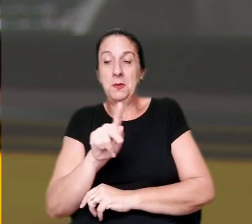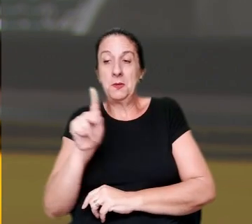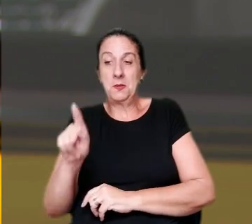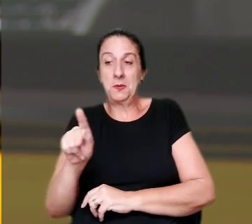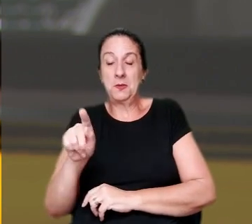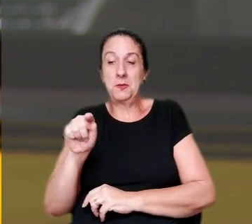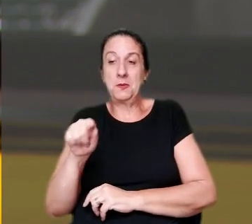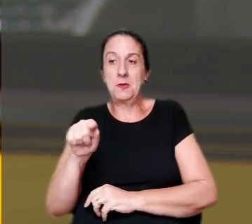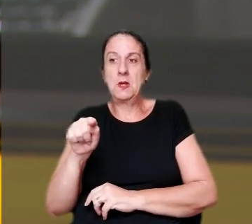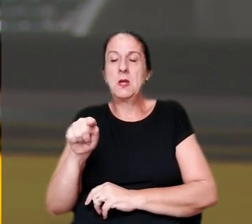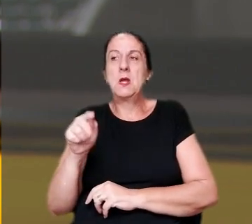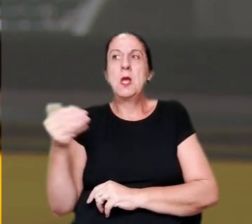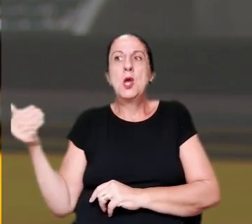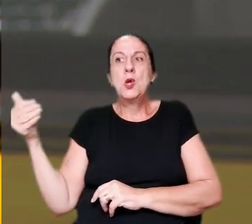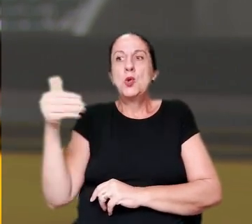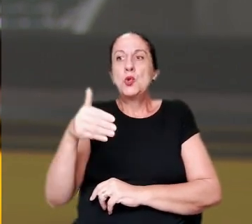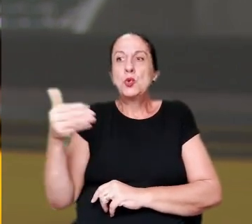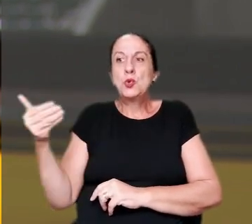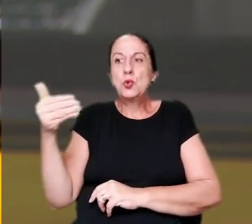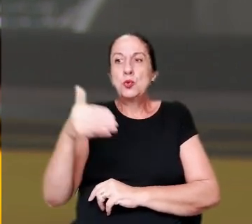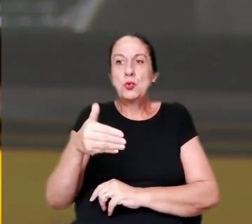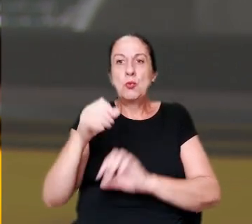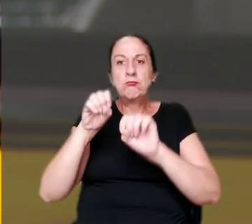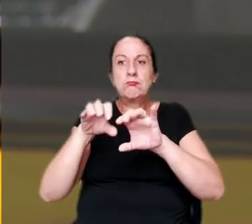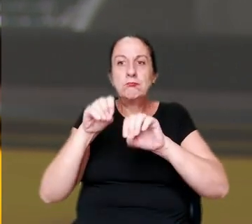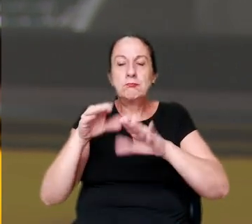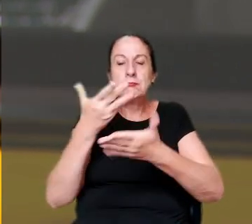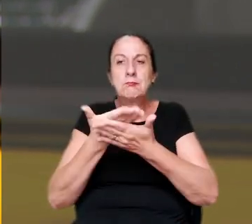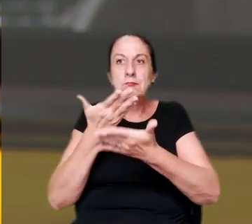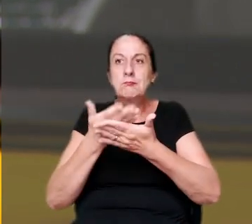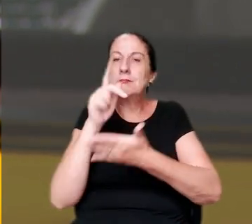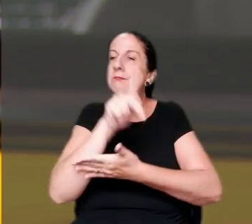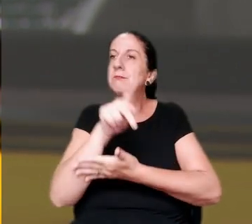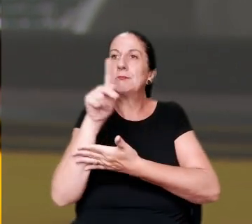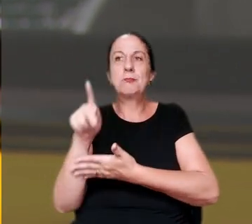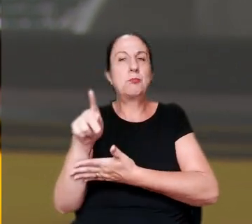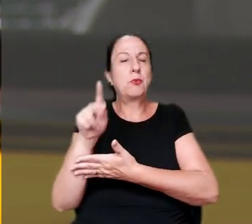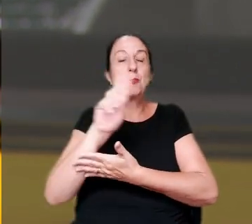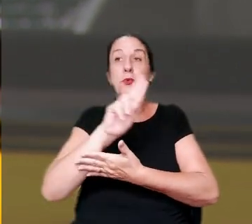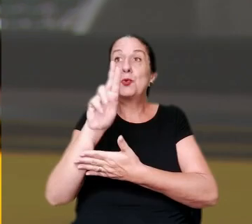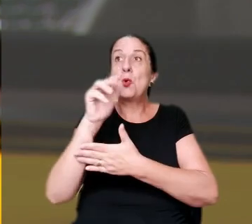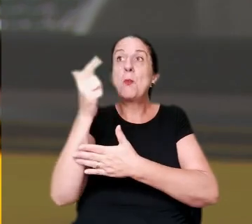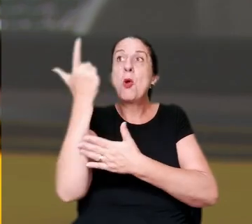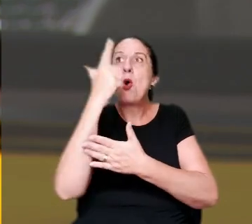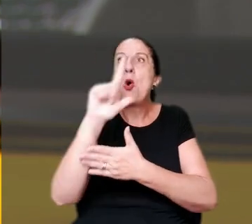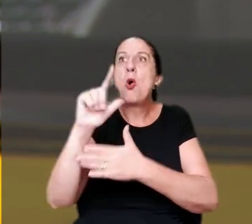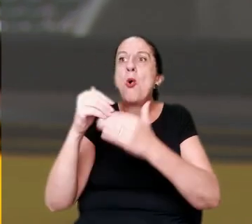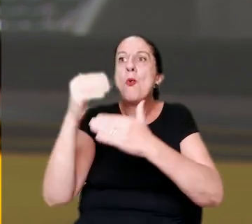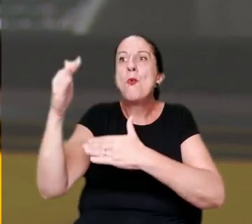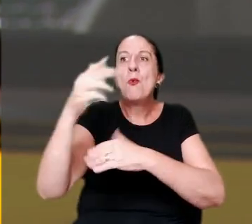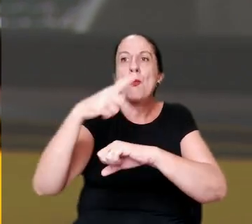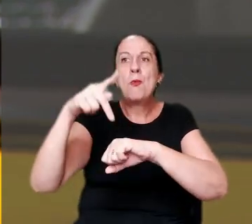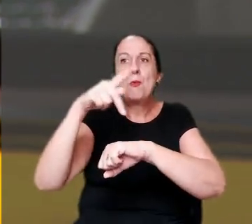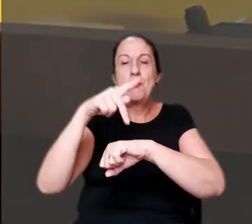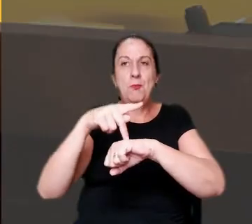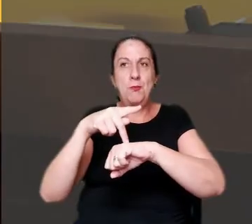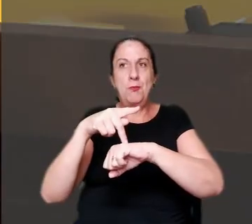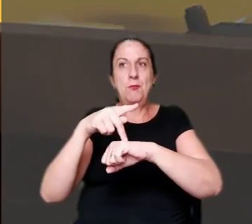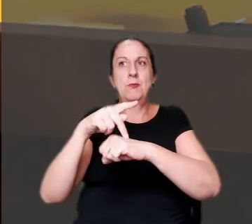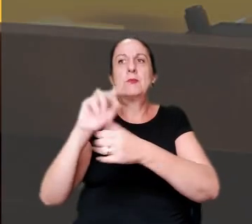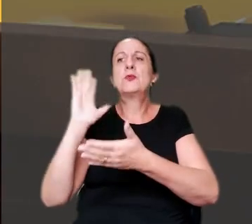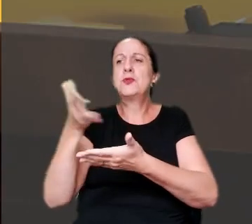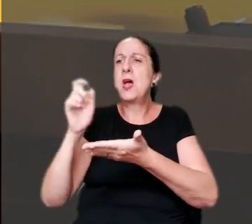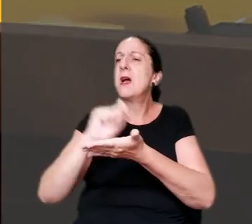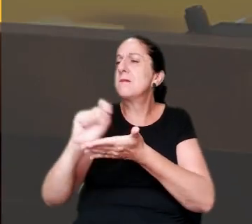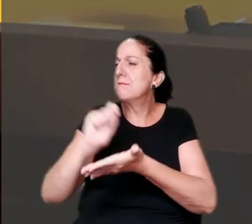E o professor Gottschalk teve a oportunidade de levar para nos dar aulas professores de renome internacional.